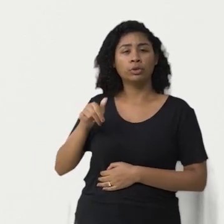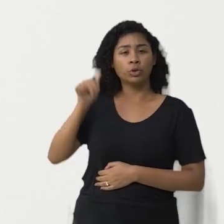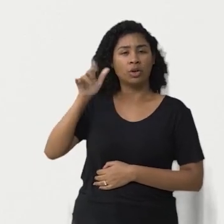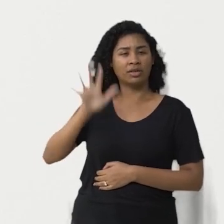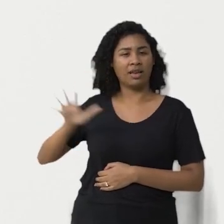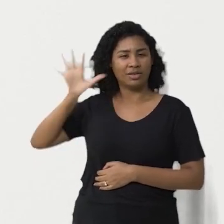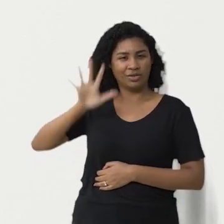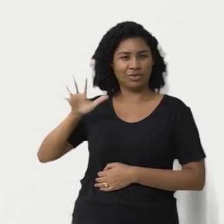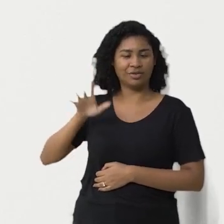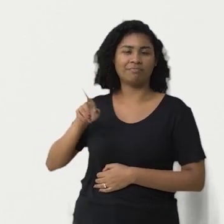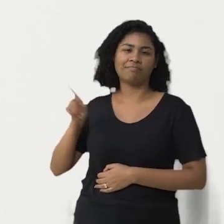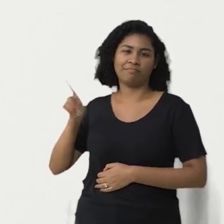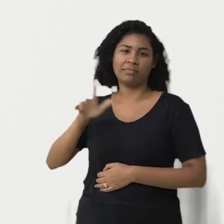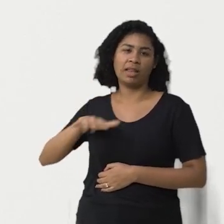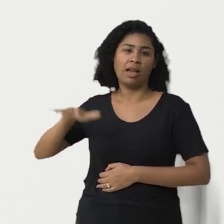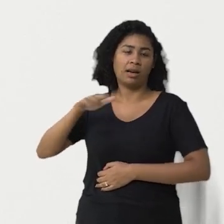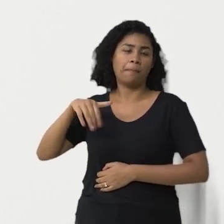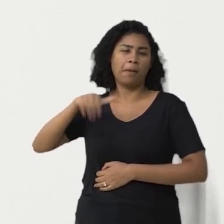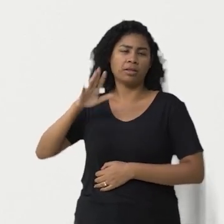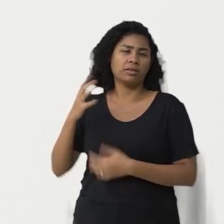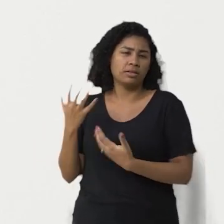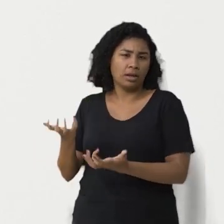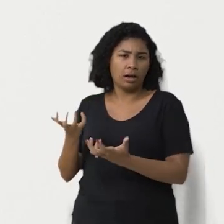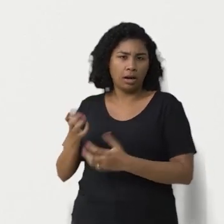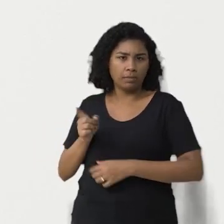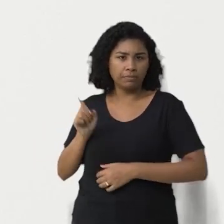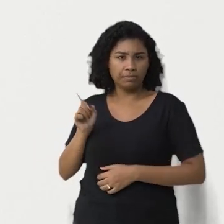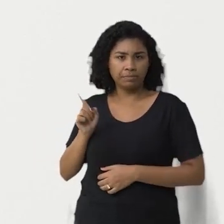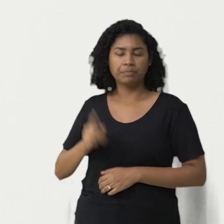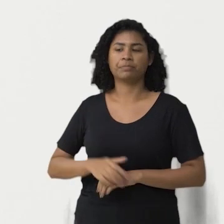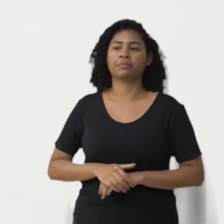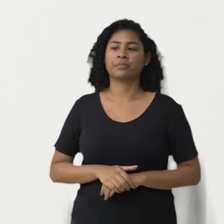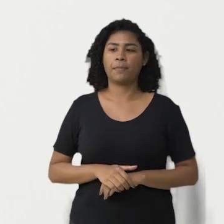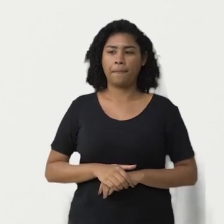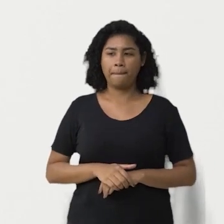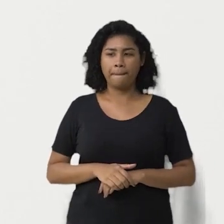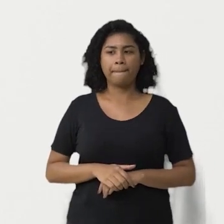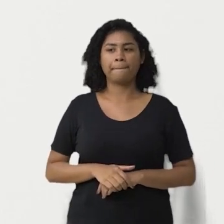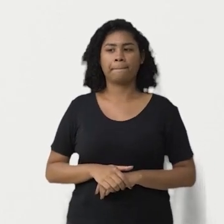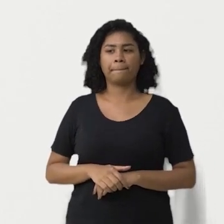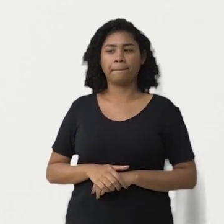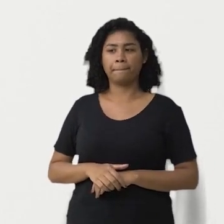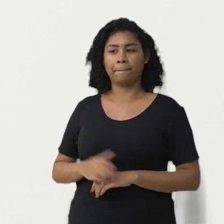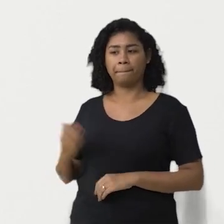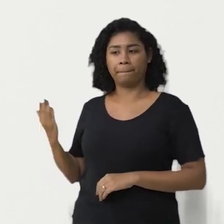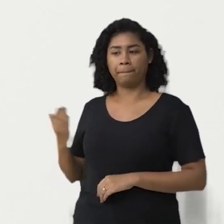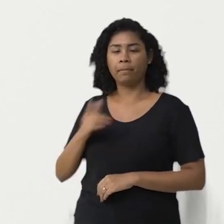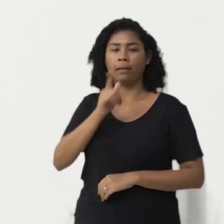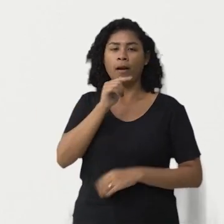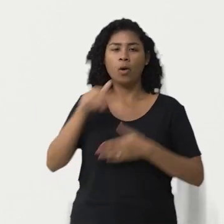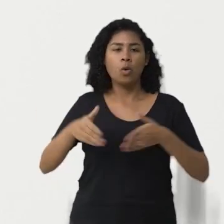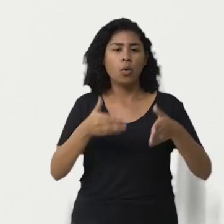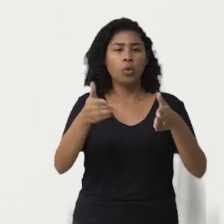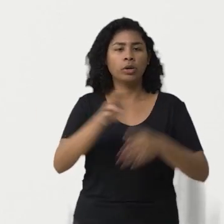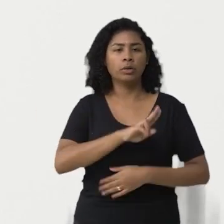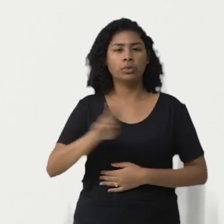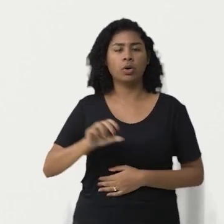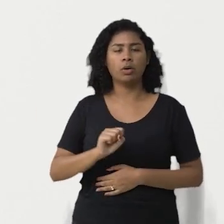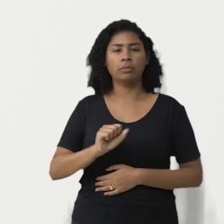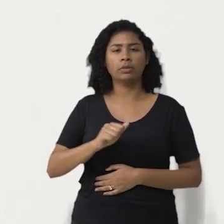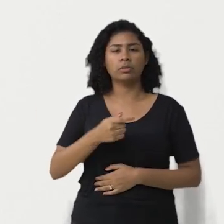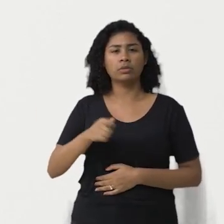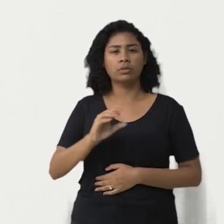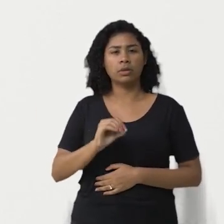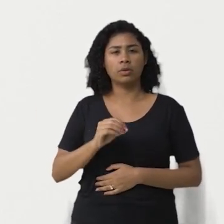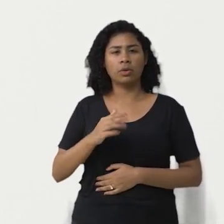Em que pega a área da bacia do Rio São Francisco, importante rio